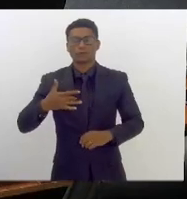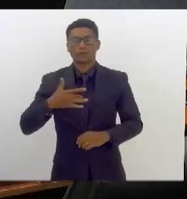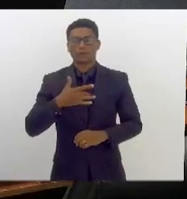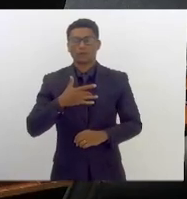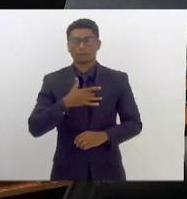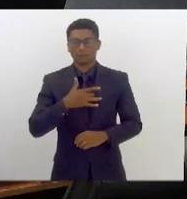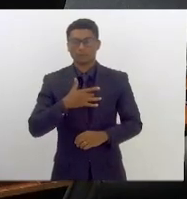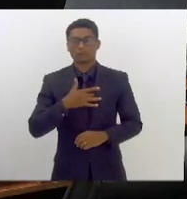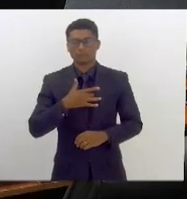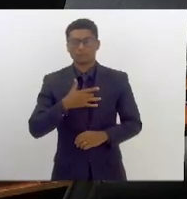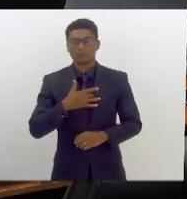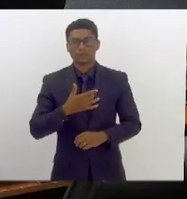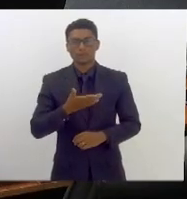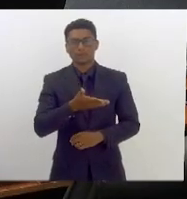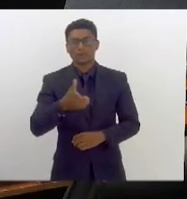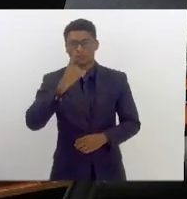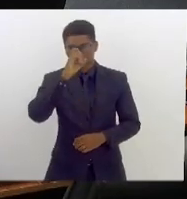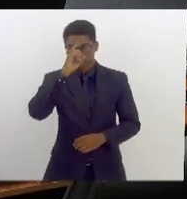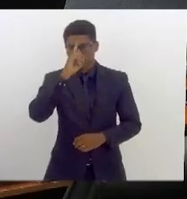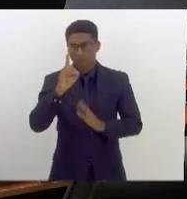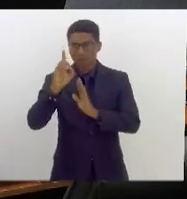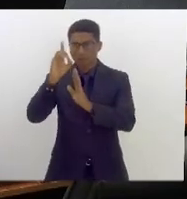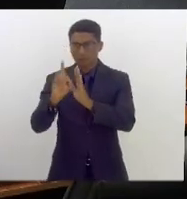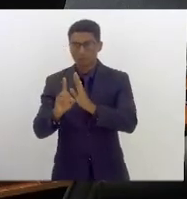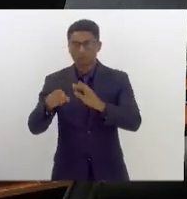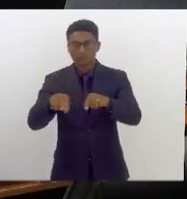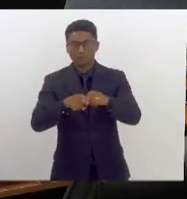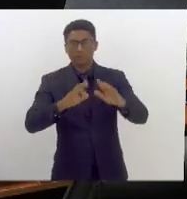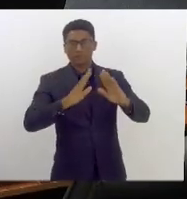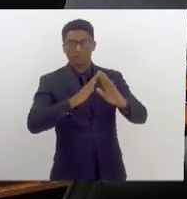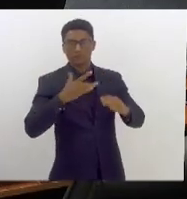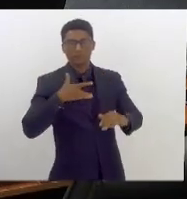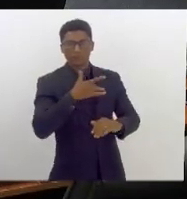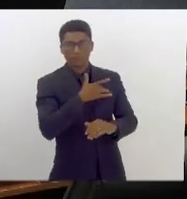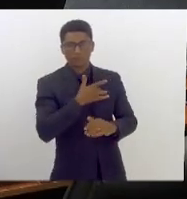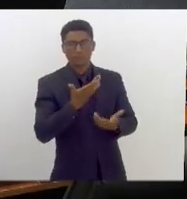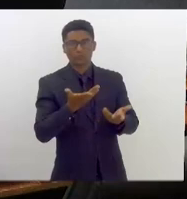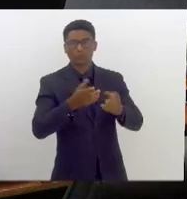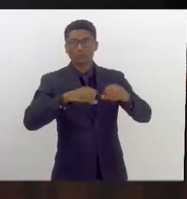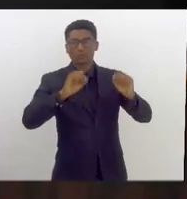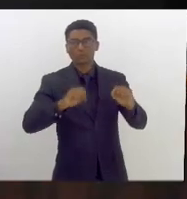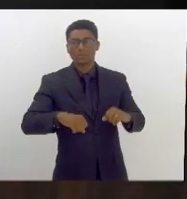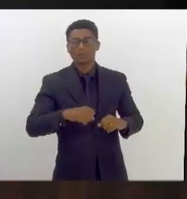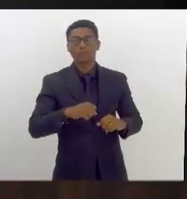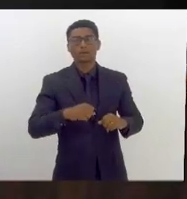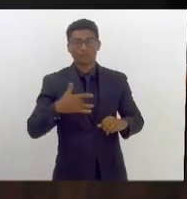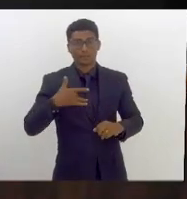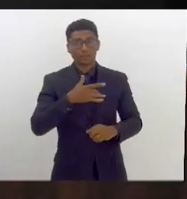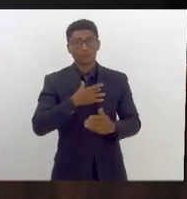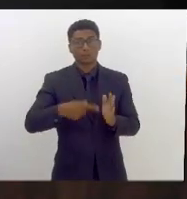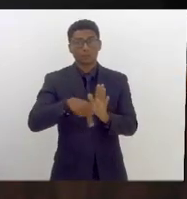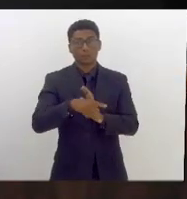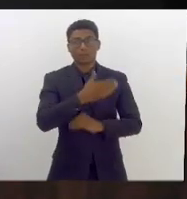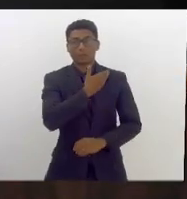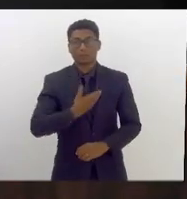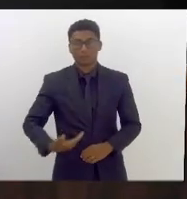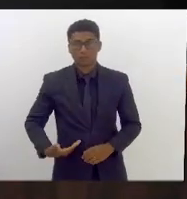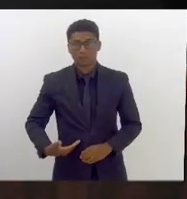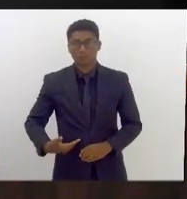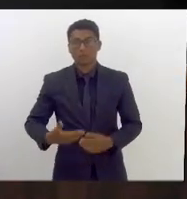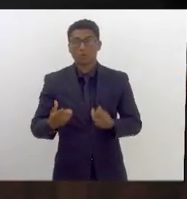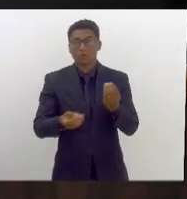direções dos hospitais e clínicas especializadas do Sistema Público de Saúde com instituição de